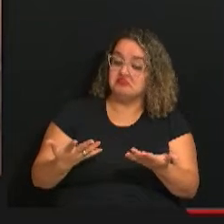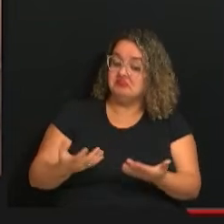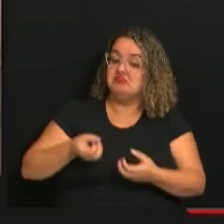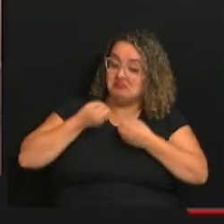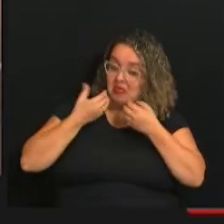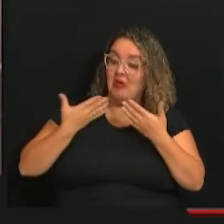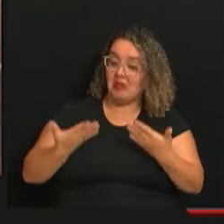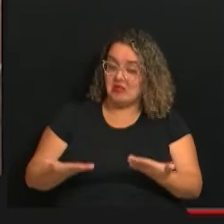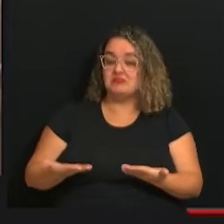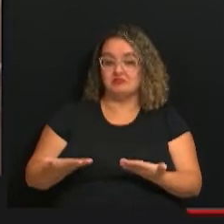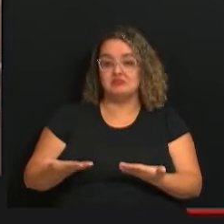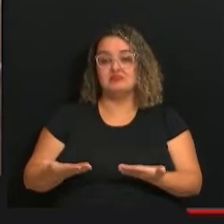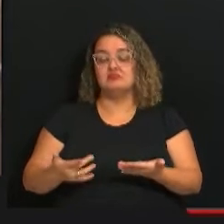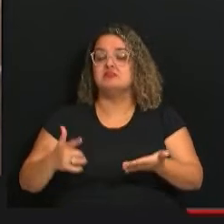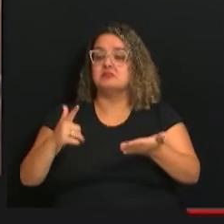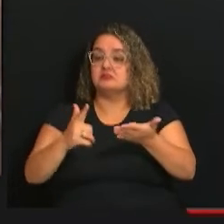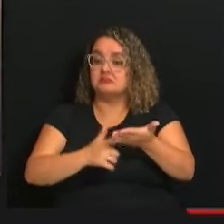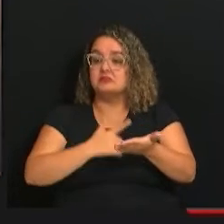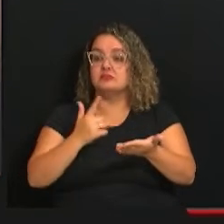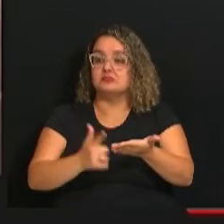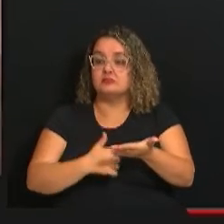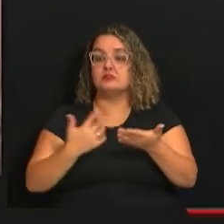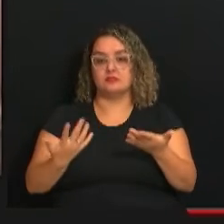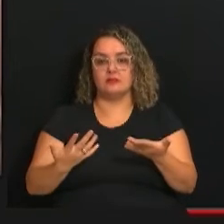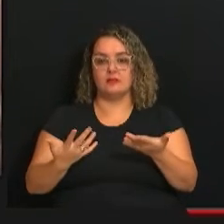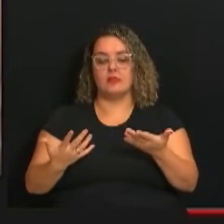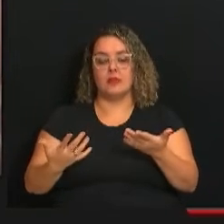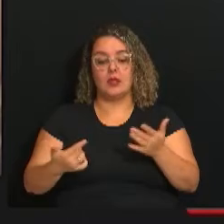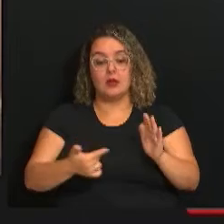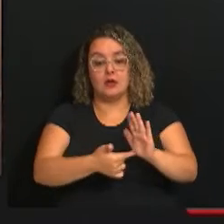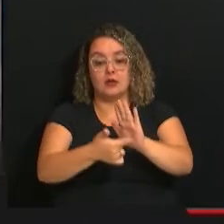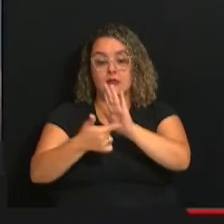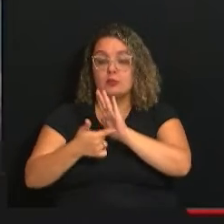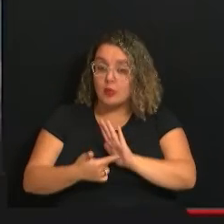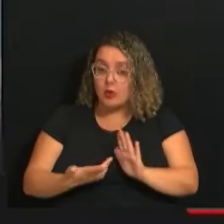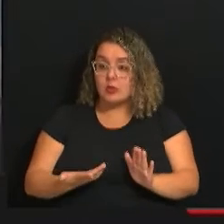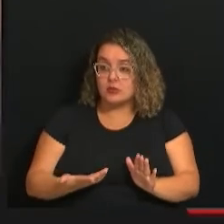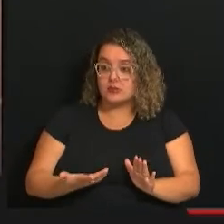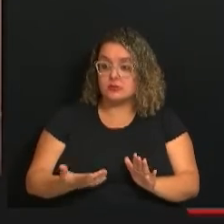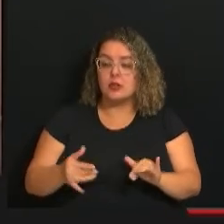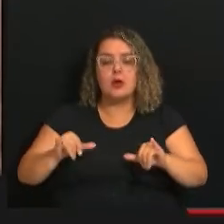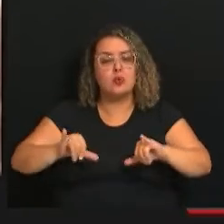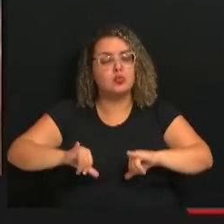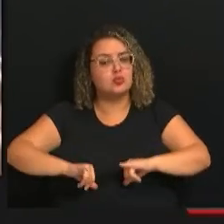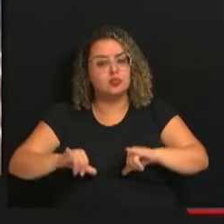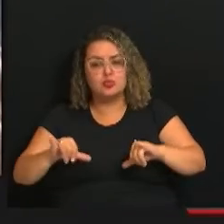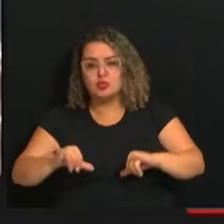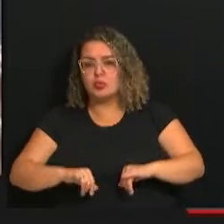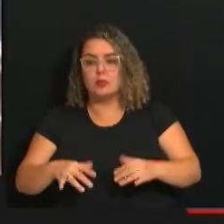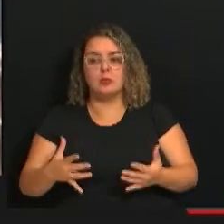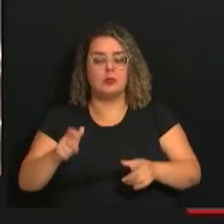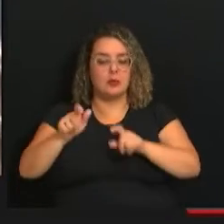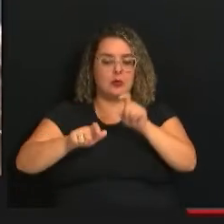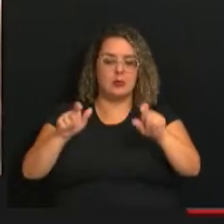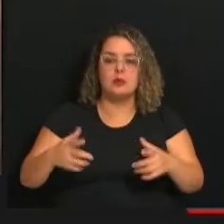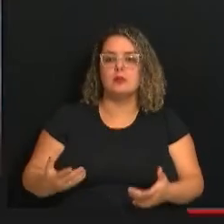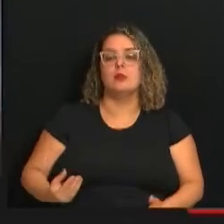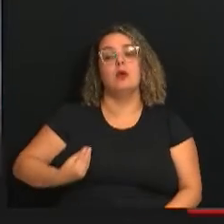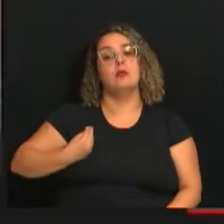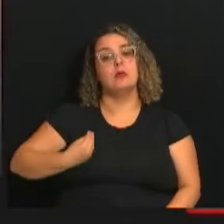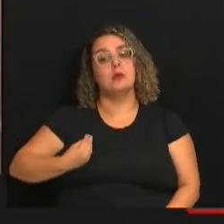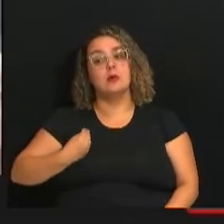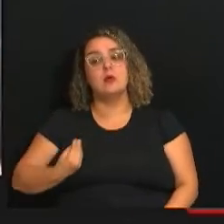posso escrever a partir de agora, por que não, né? E como eu já tinha um caso de bipolaridade escrito, eu